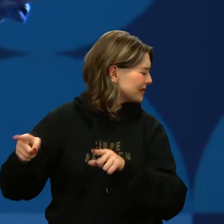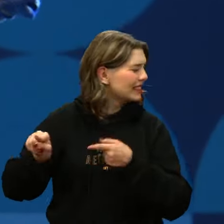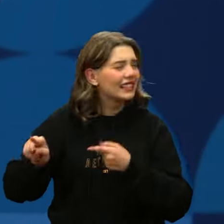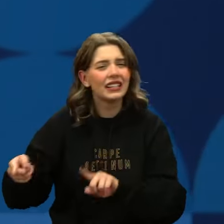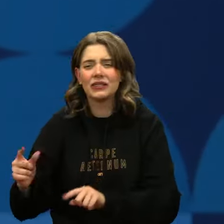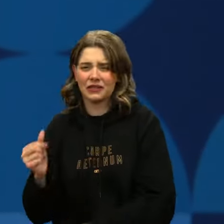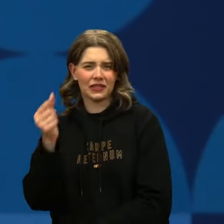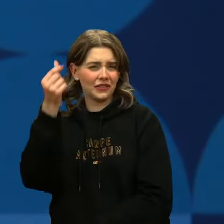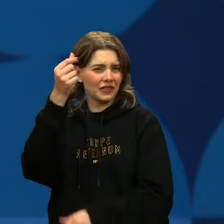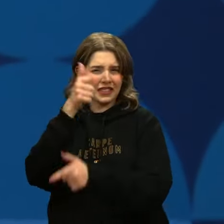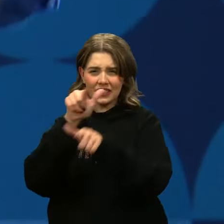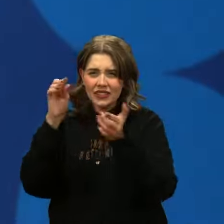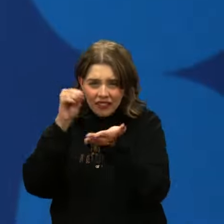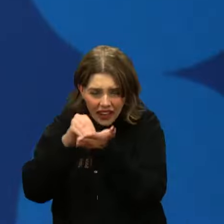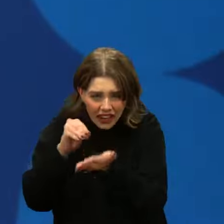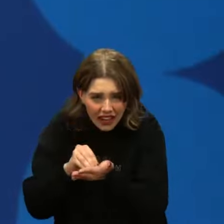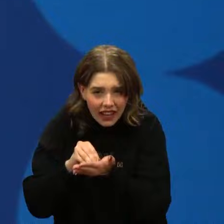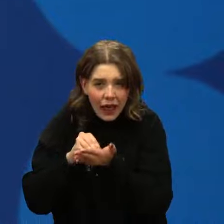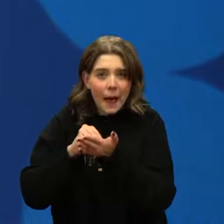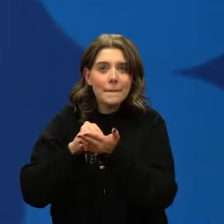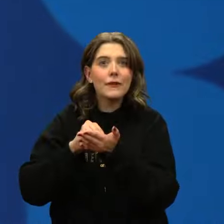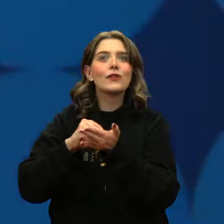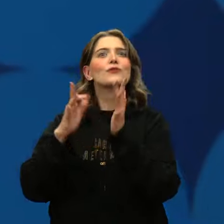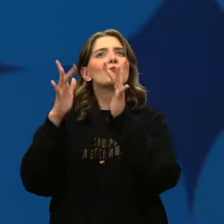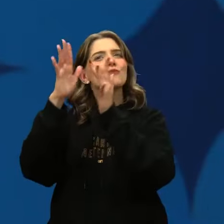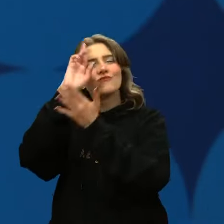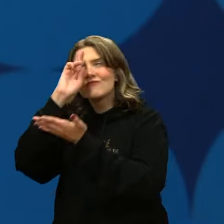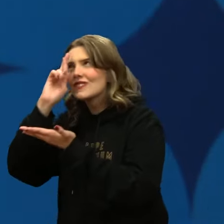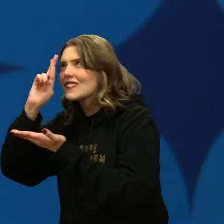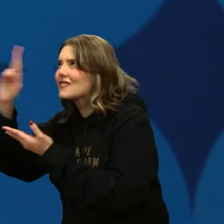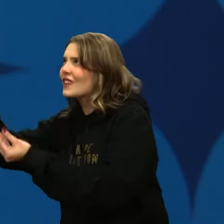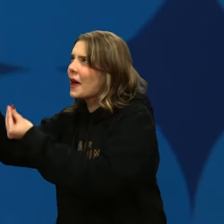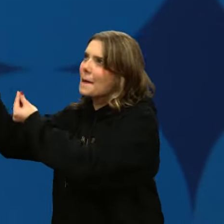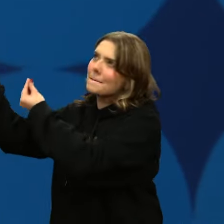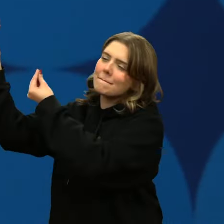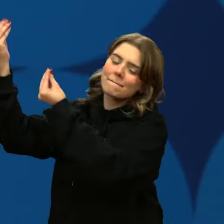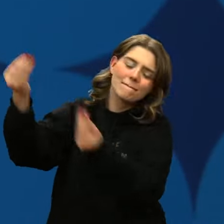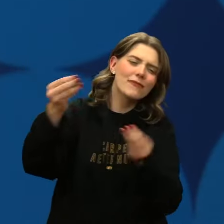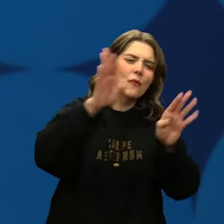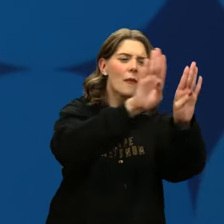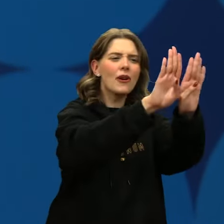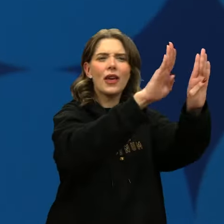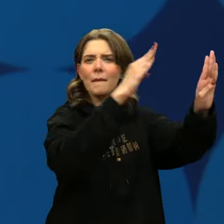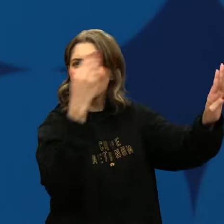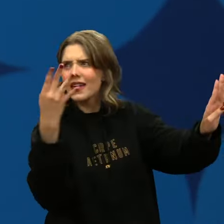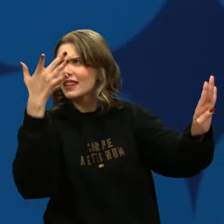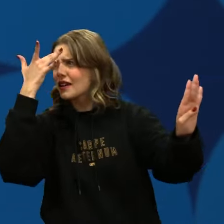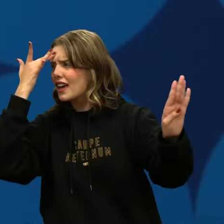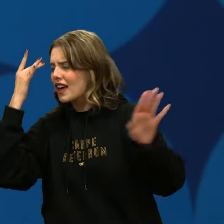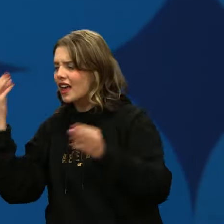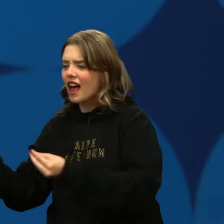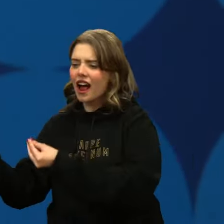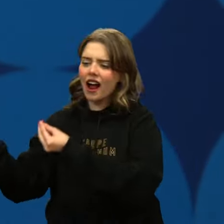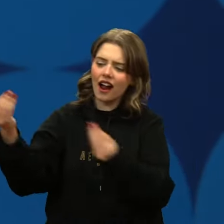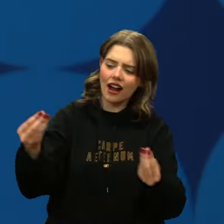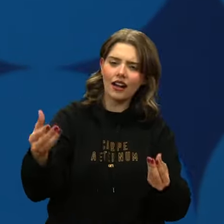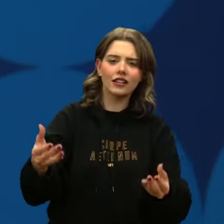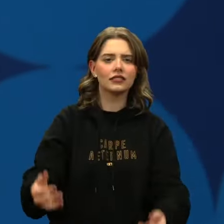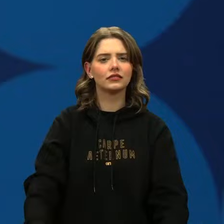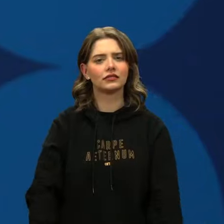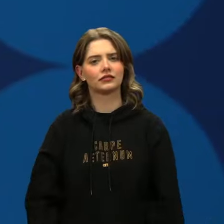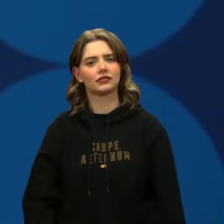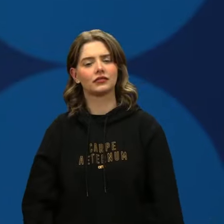dos recursos, apesar de tudo isso, o Senhor havia colocado uma porta aberta diante deles.